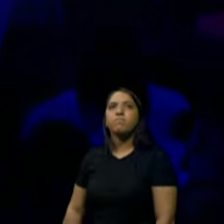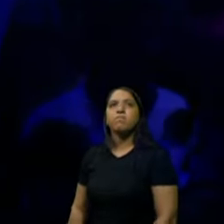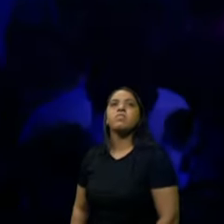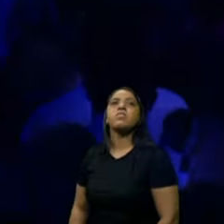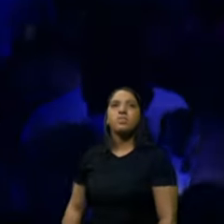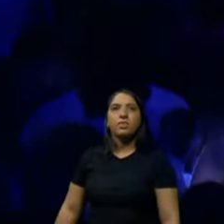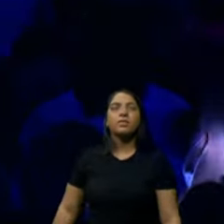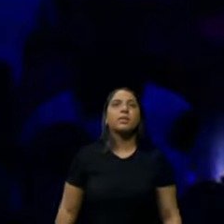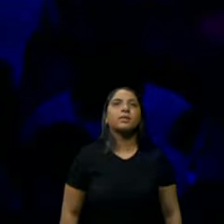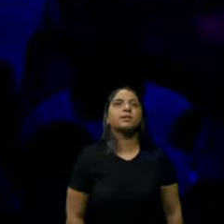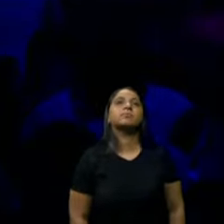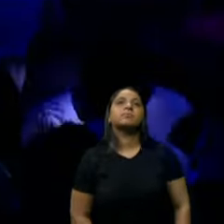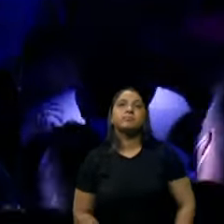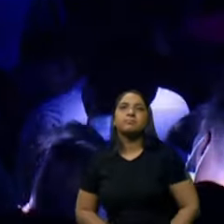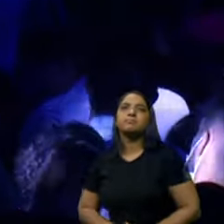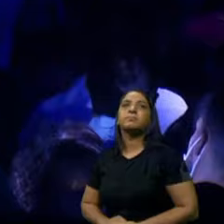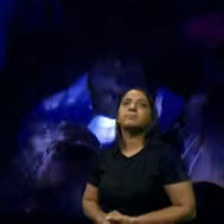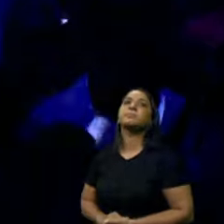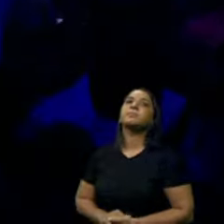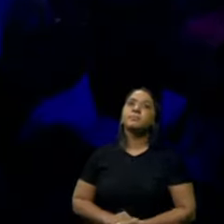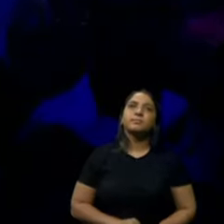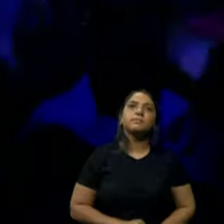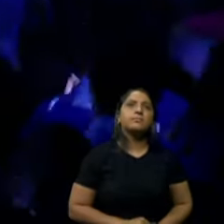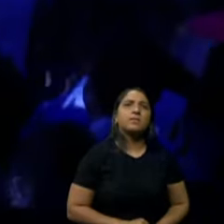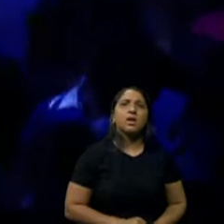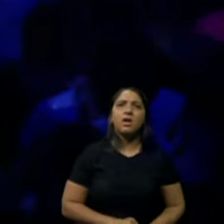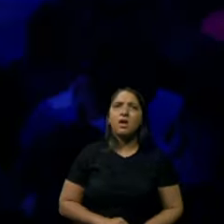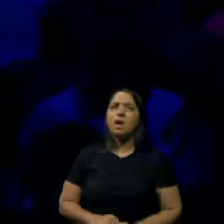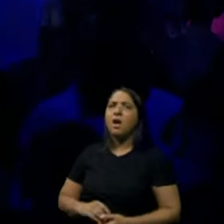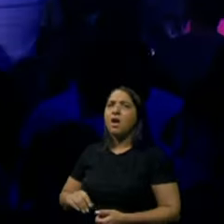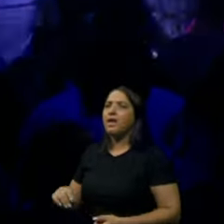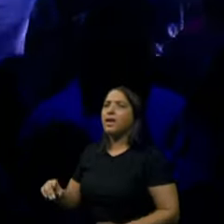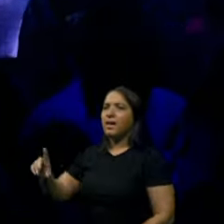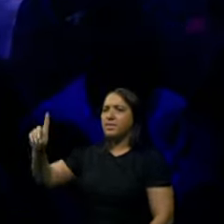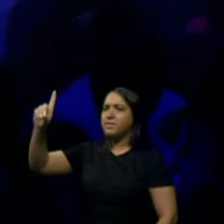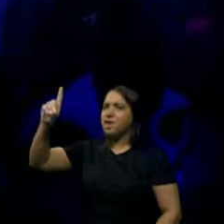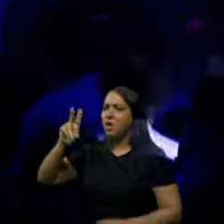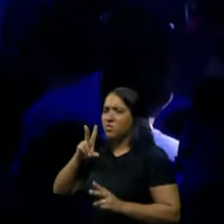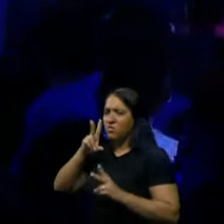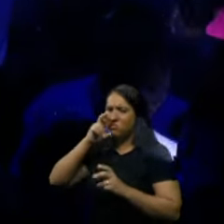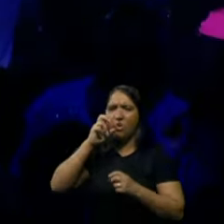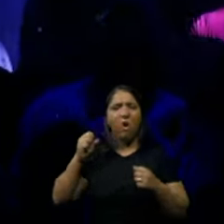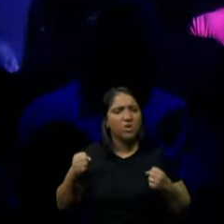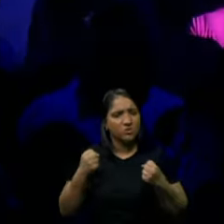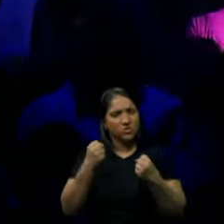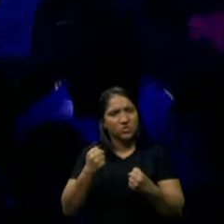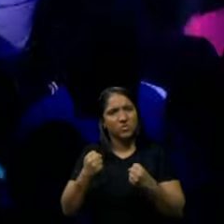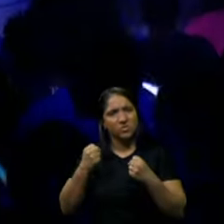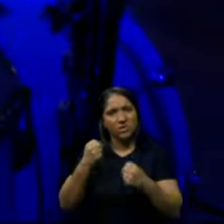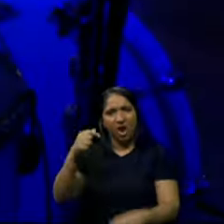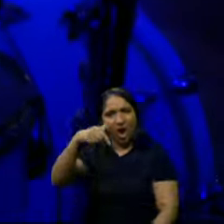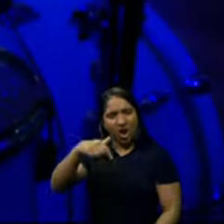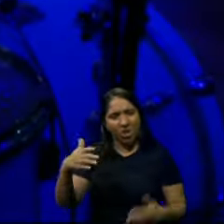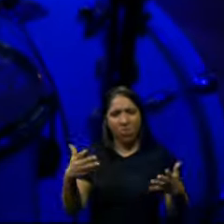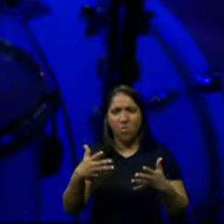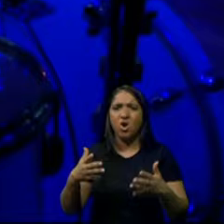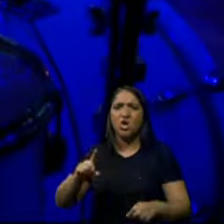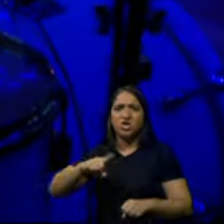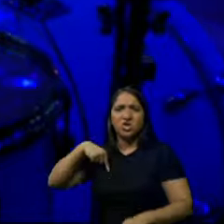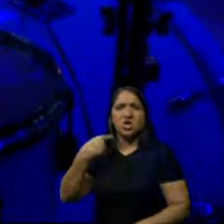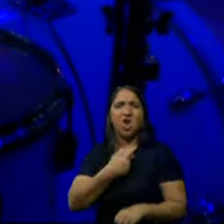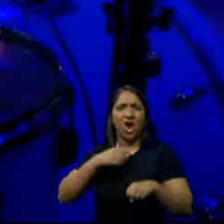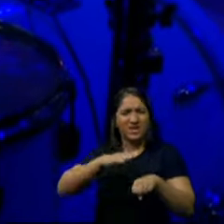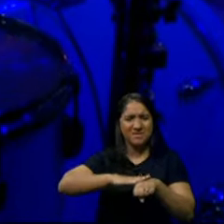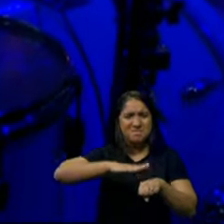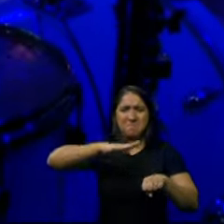e não tem esse vídeo com a presença aqui Jesus Queremos mais nossas